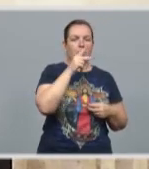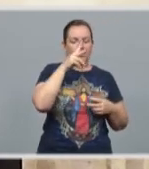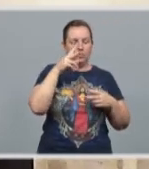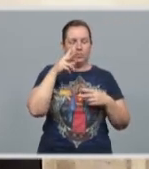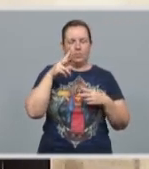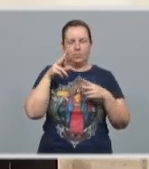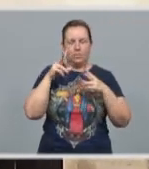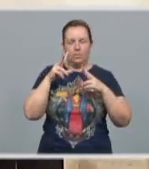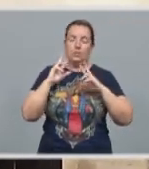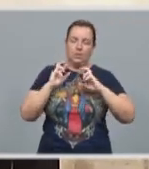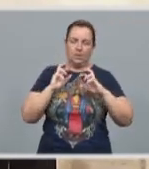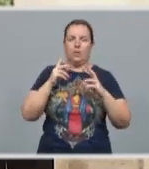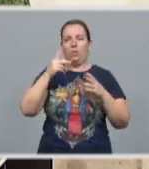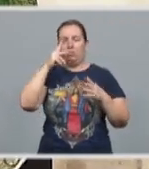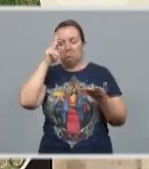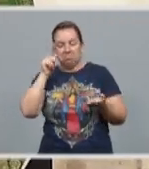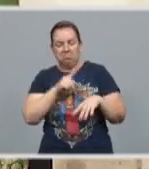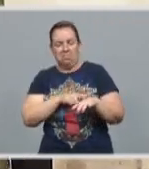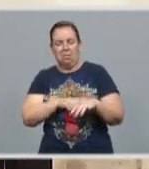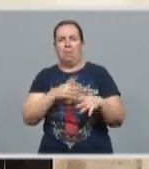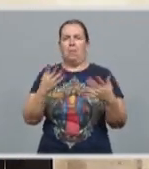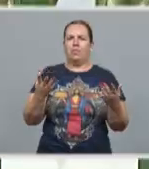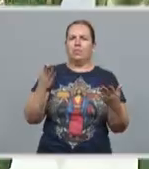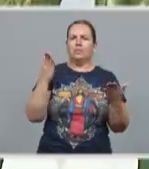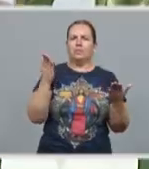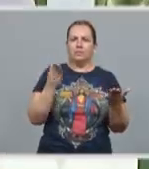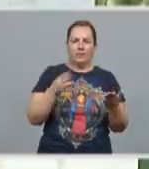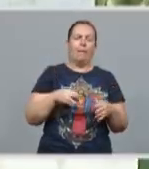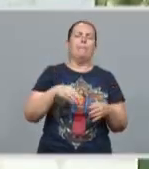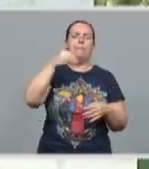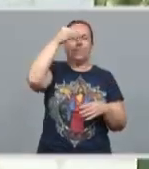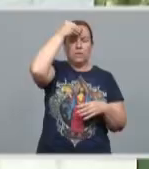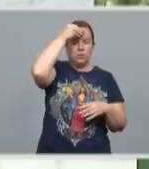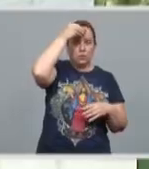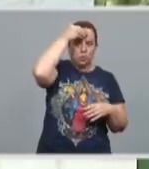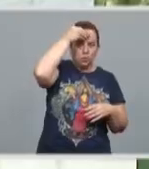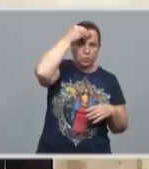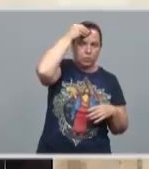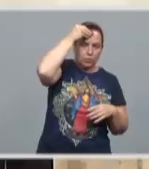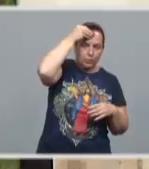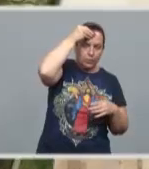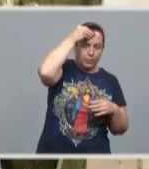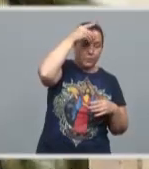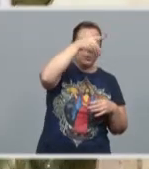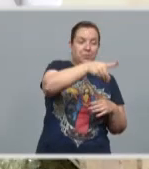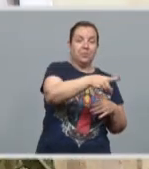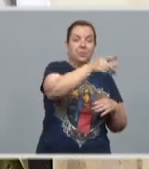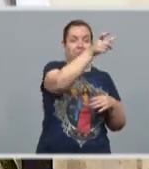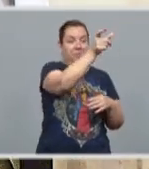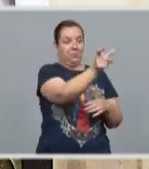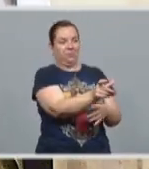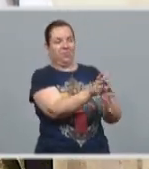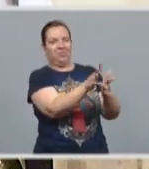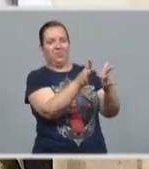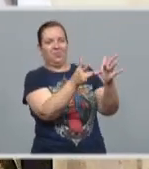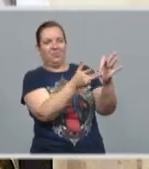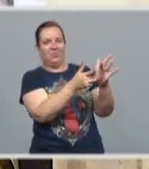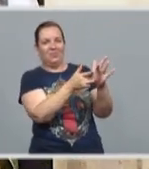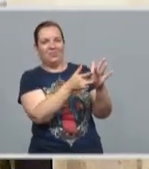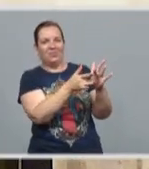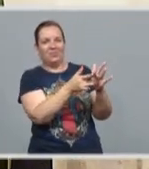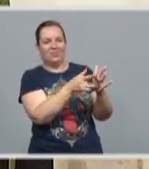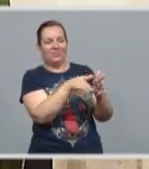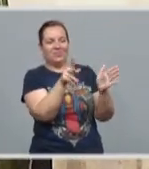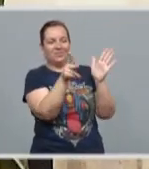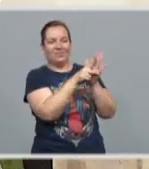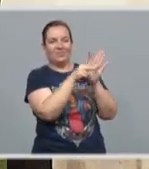fez o que devia, foi, batizou o autor do próprio batismo,